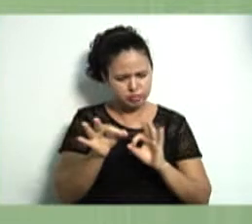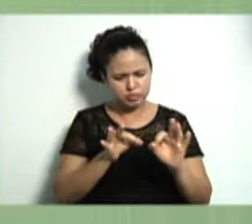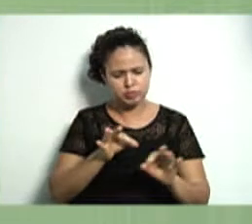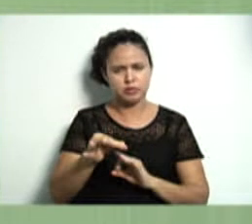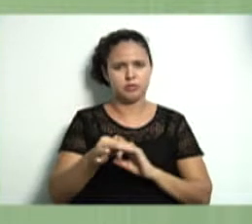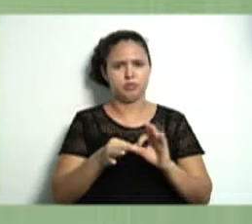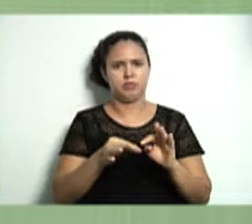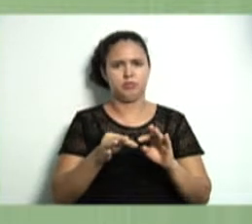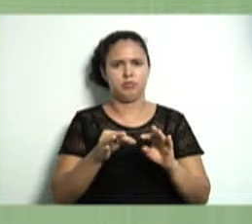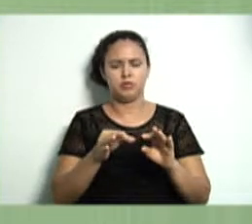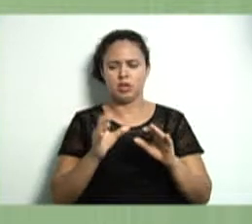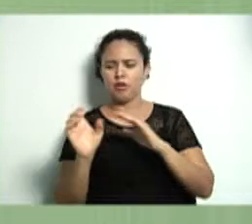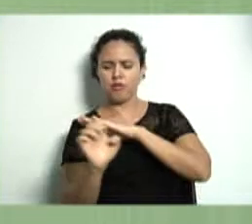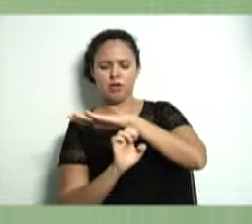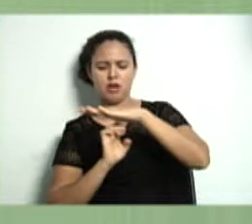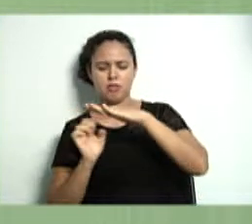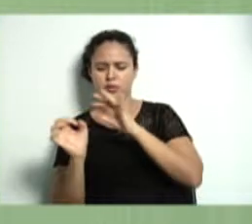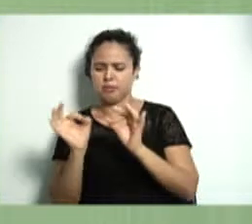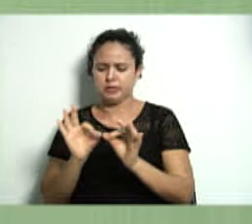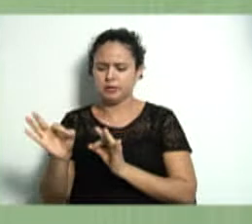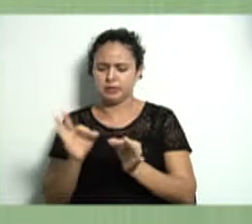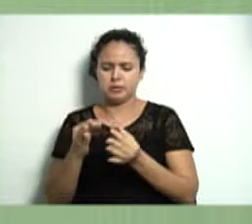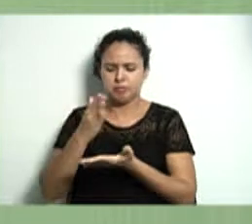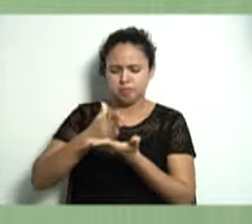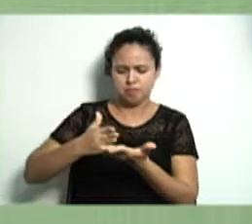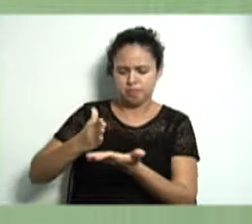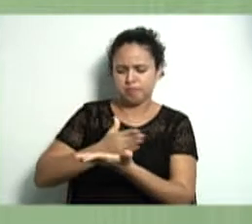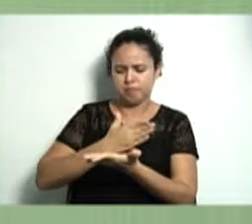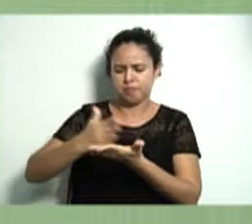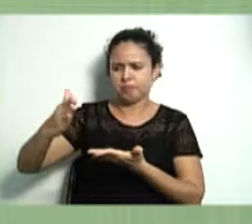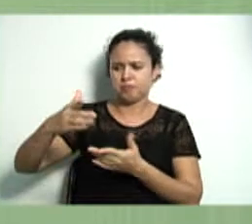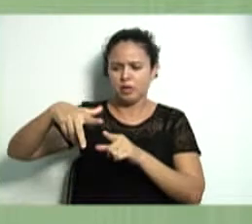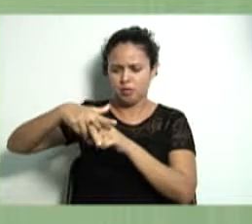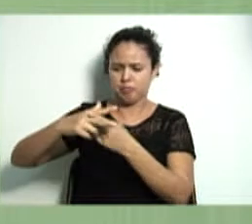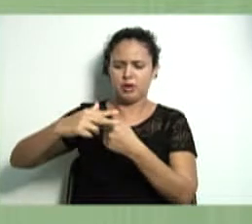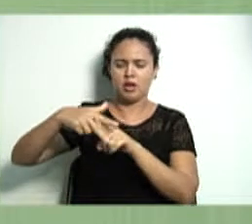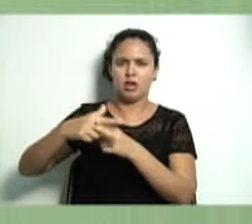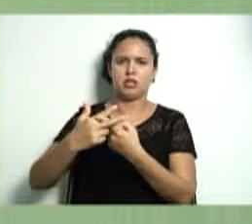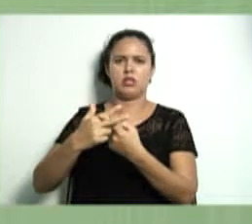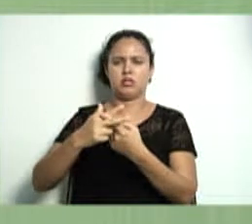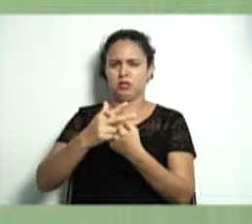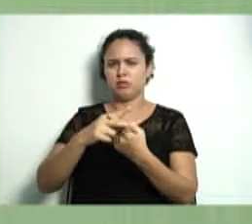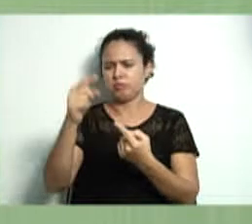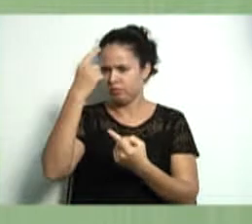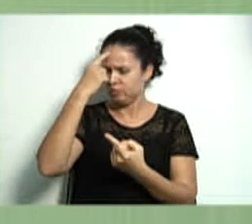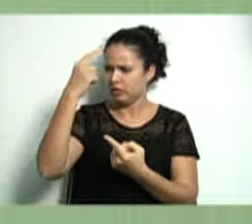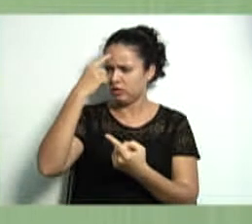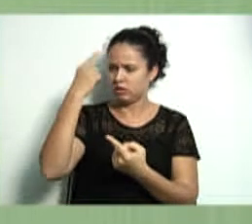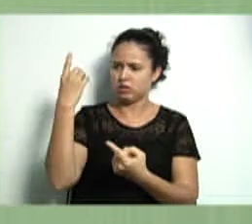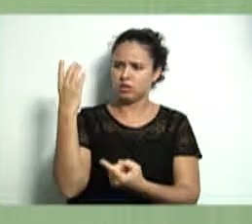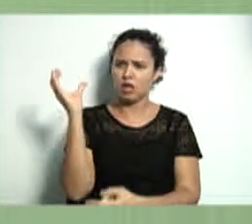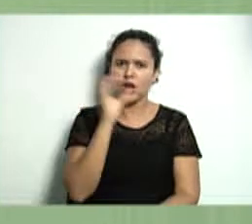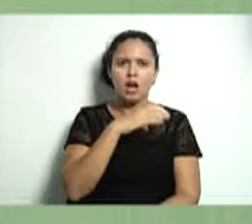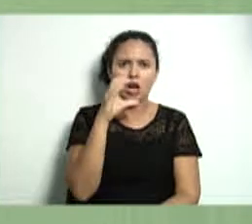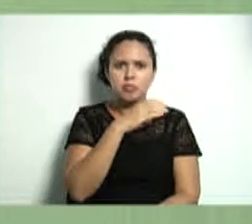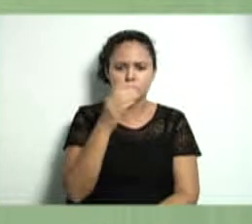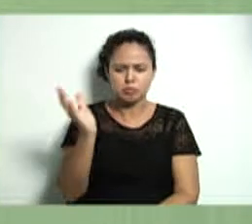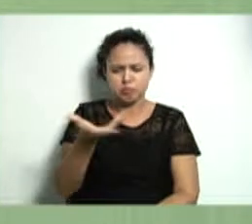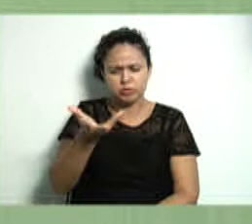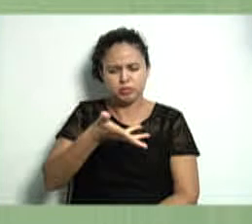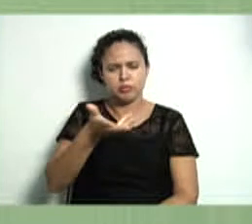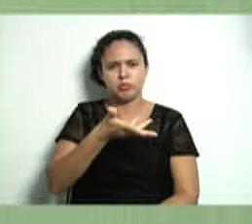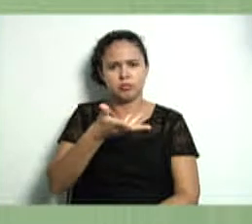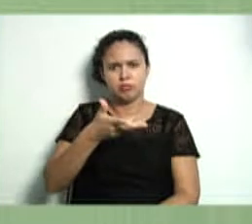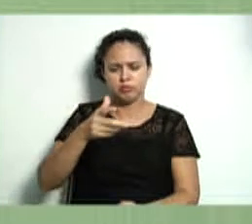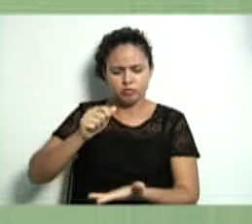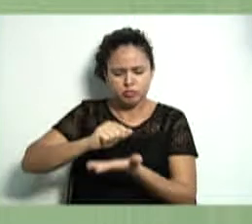sua fábrica com espaço e distribuiu as máquinas, pensando na velocidade, na precisão e na simplificação do